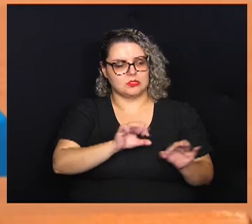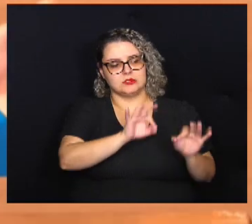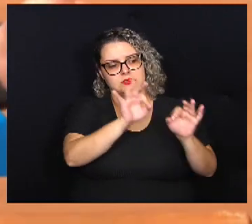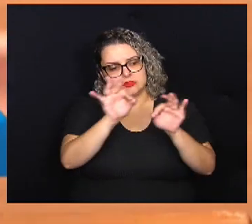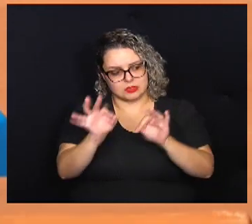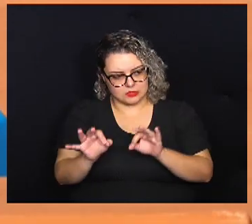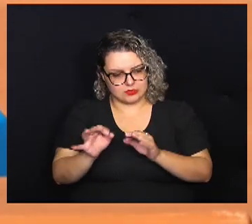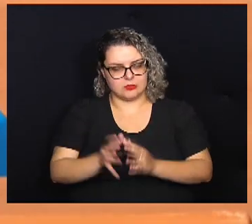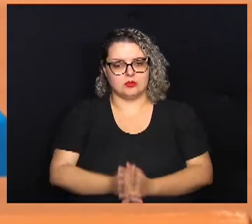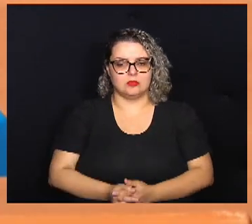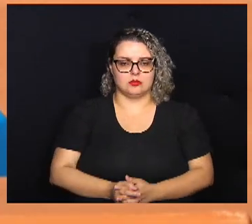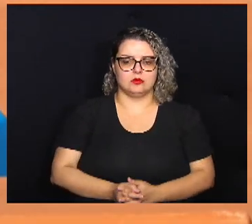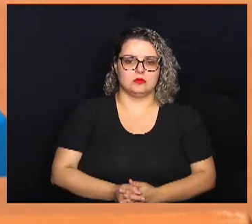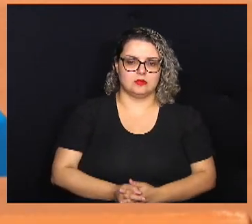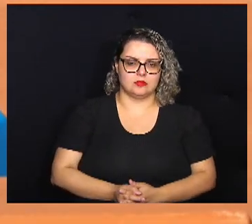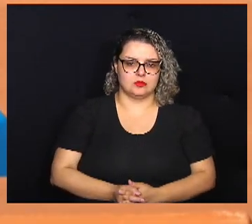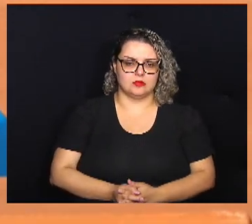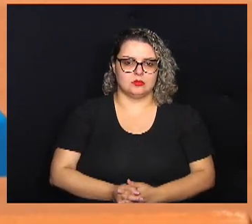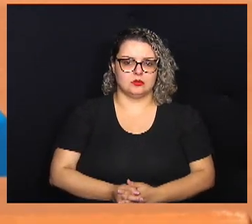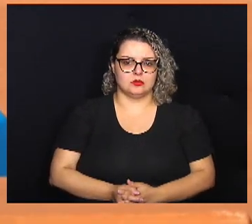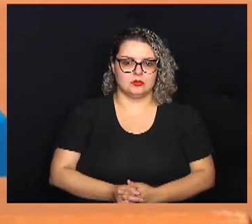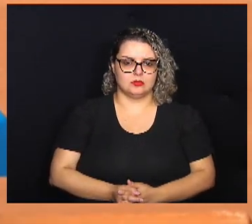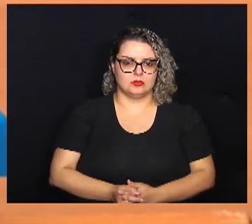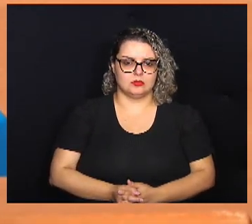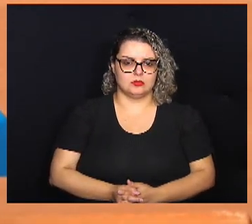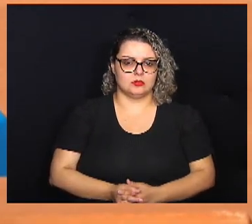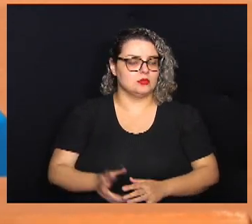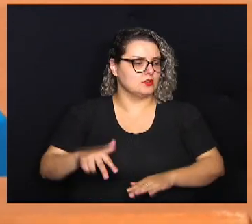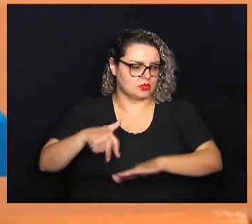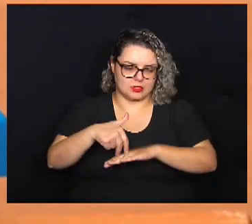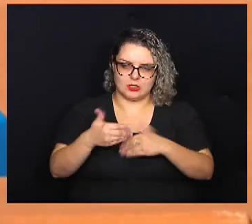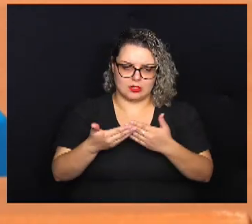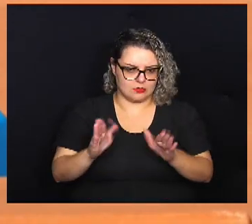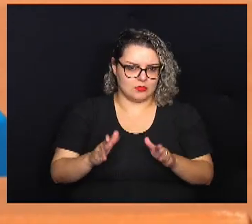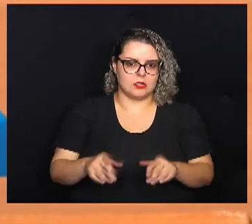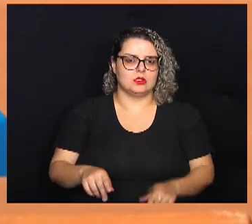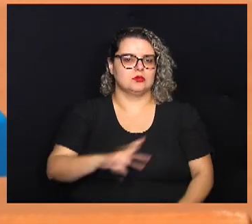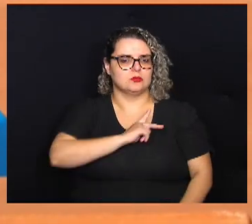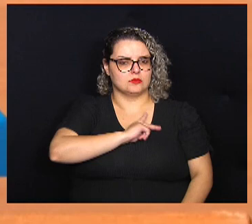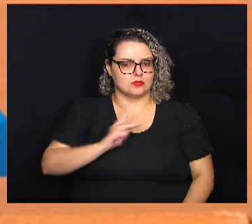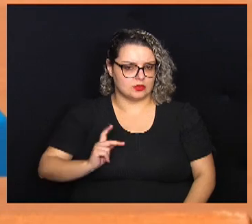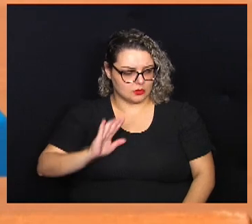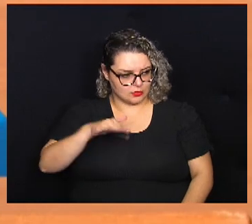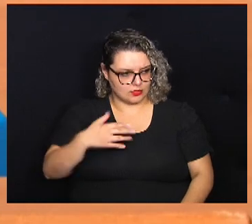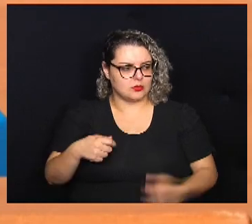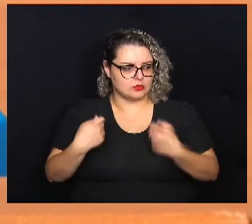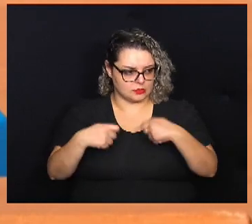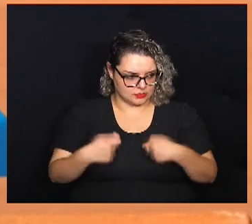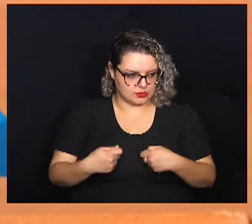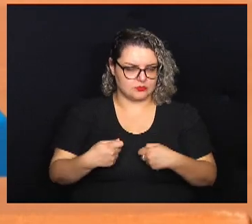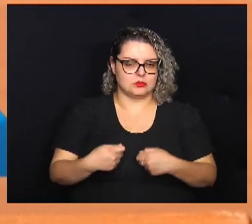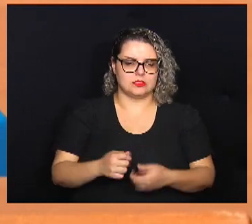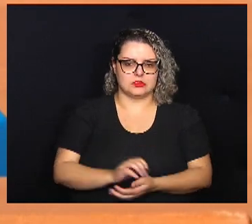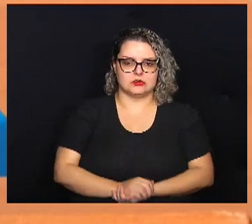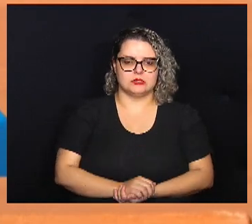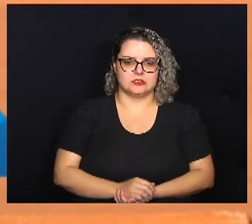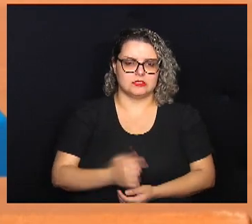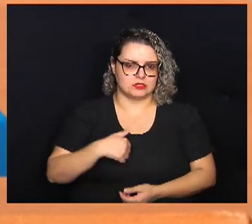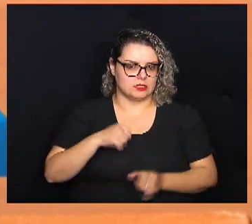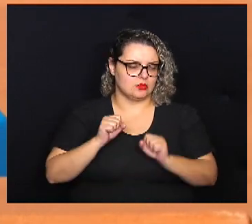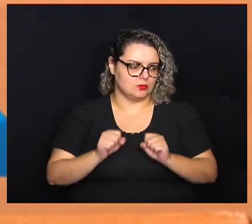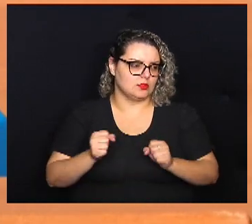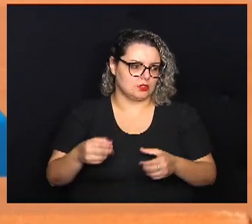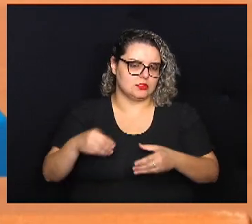acompanhamento e ficar à disposição aí, presidente, quando precisar e eu puder compor